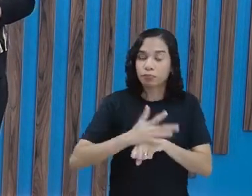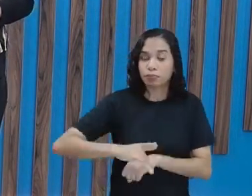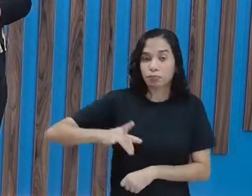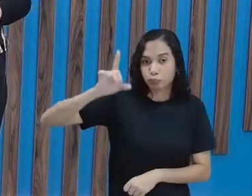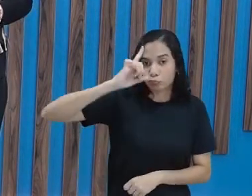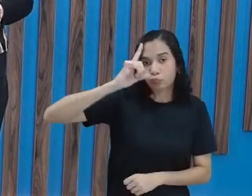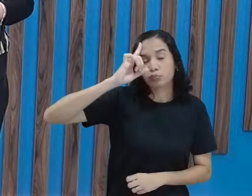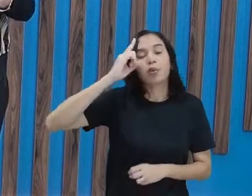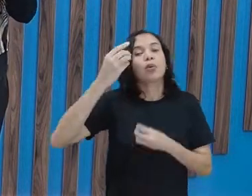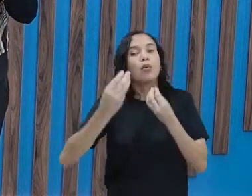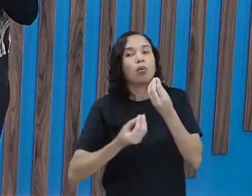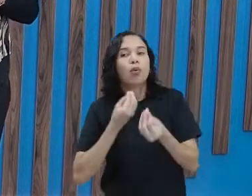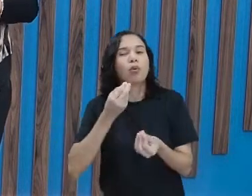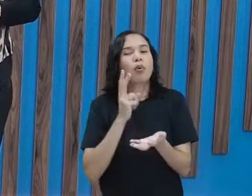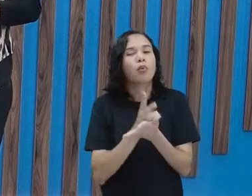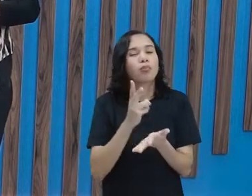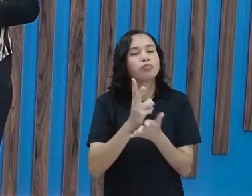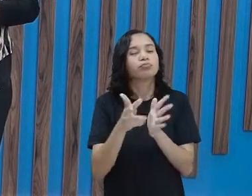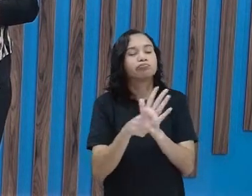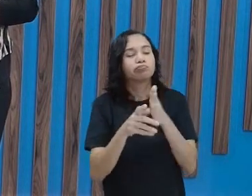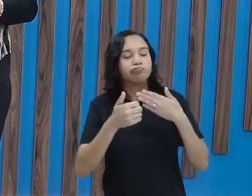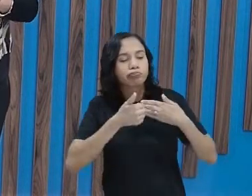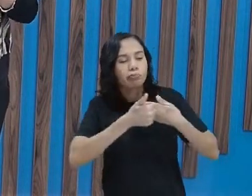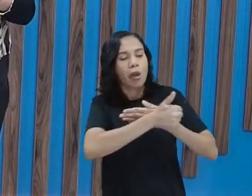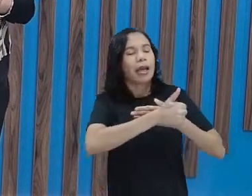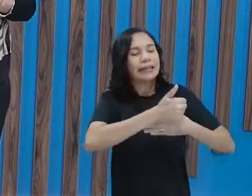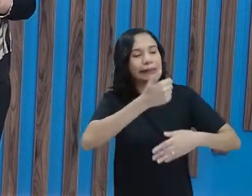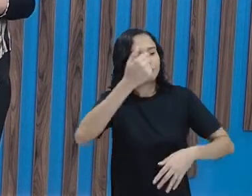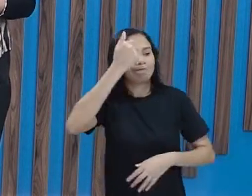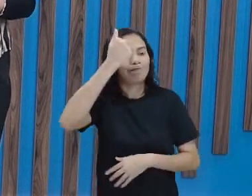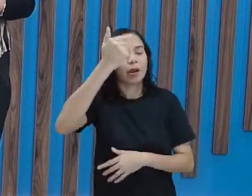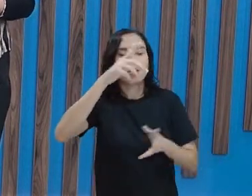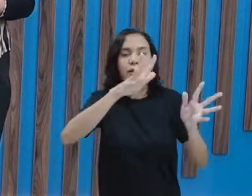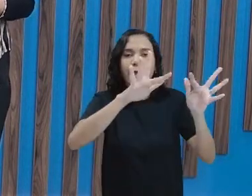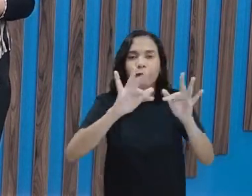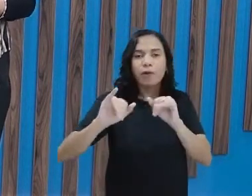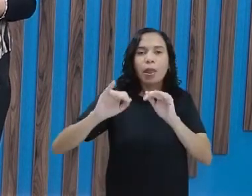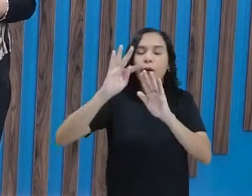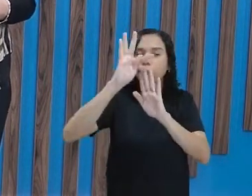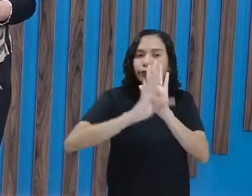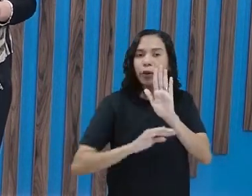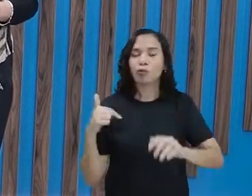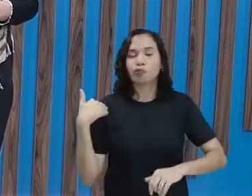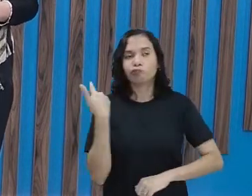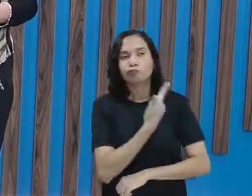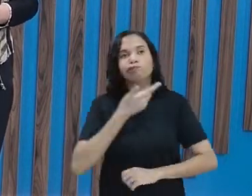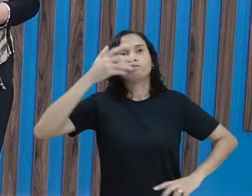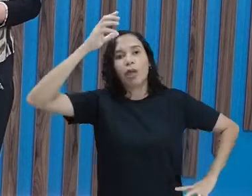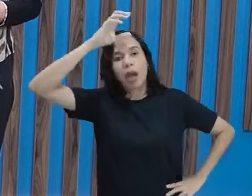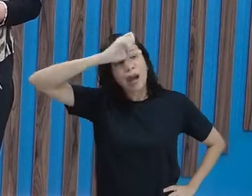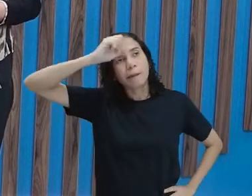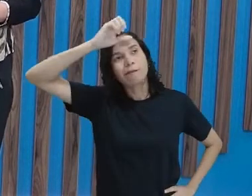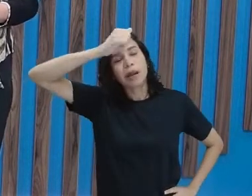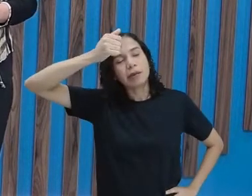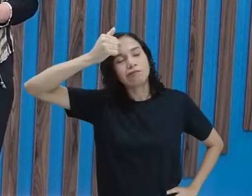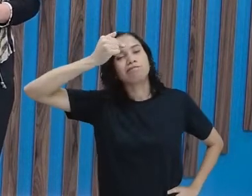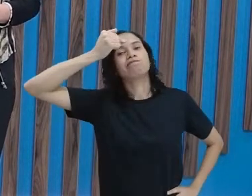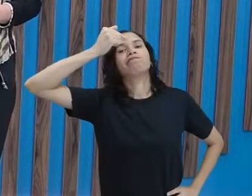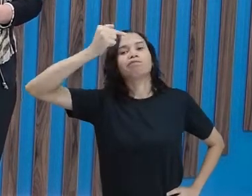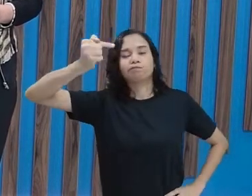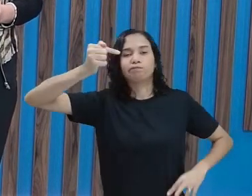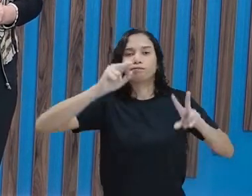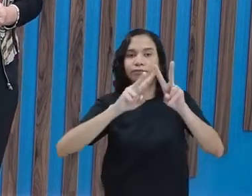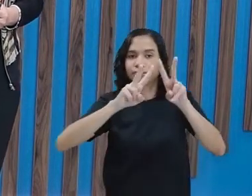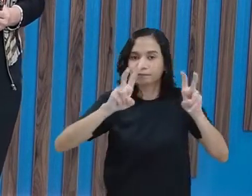Como ela tem sempre uma lição de moral ao final da história, a gente sempre aprende alguma coisa com a